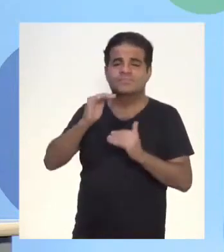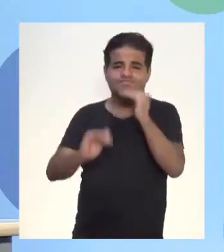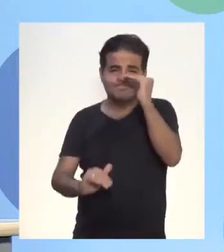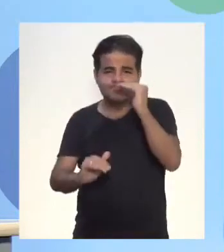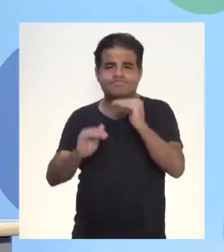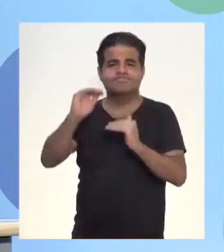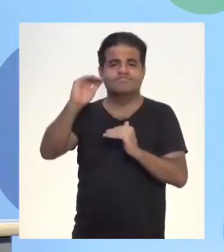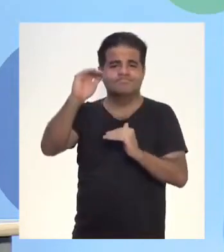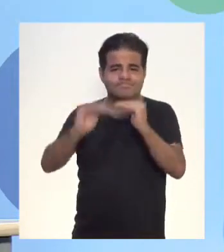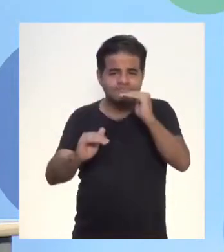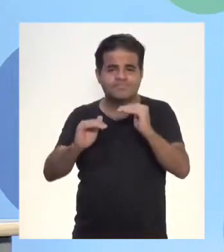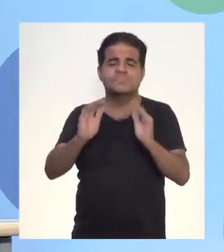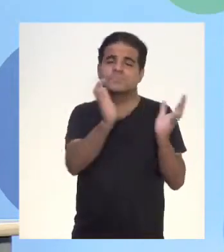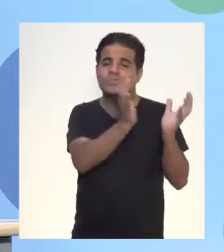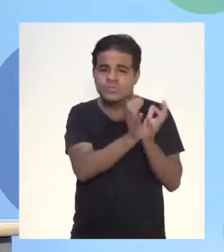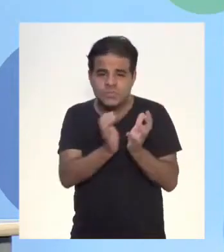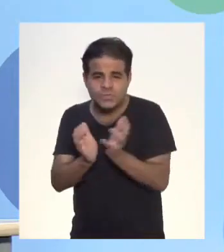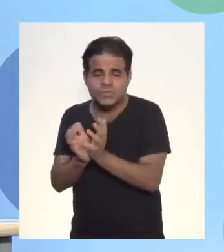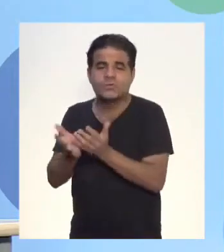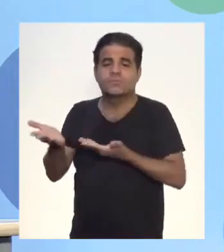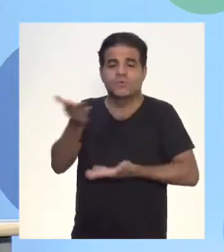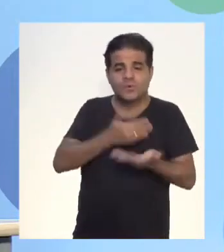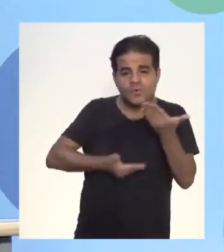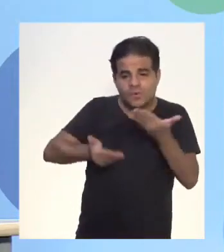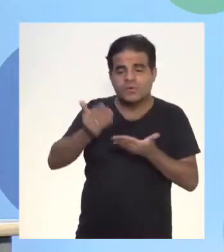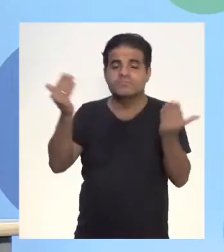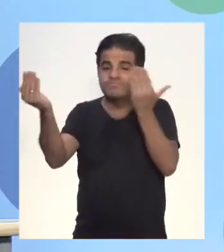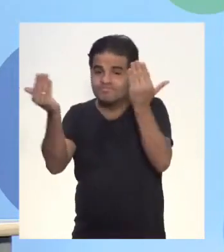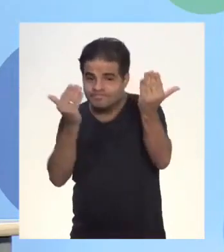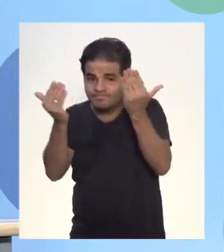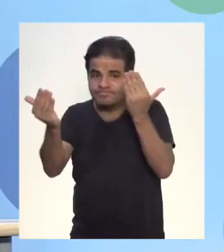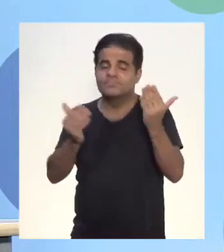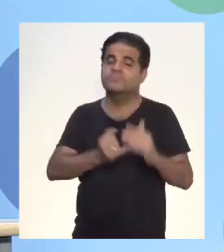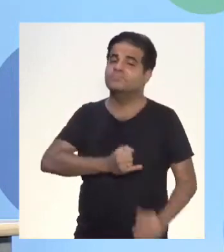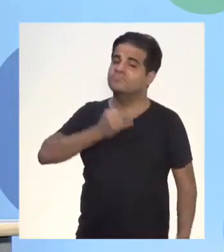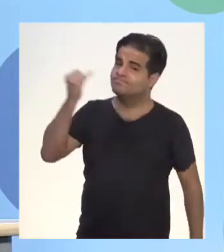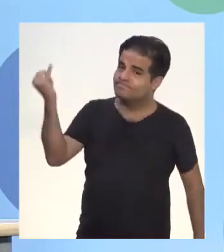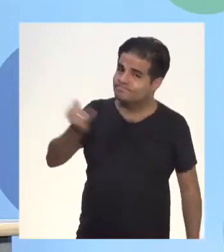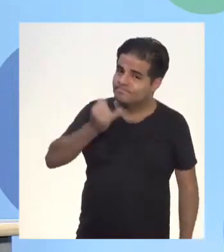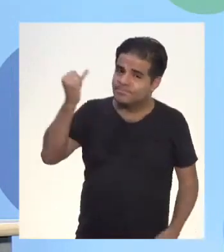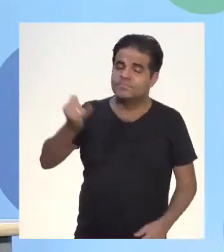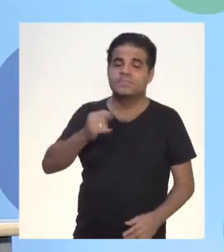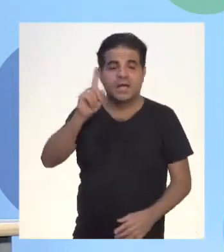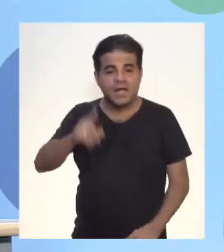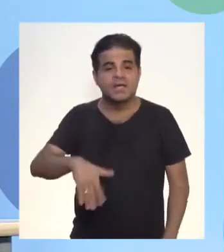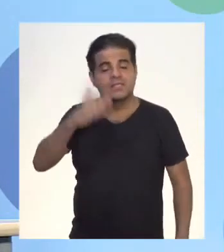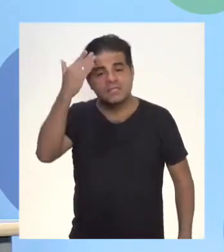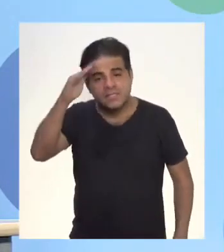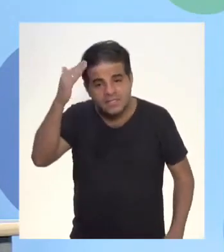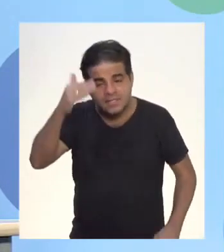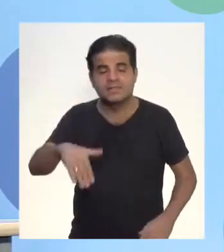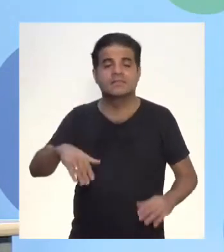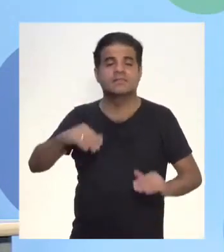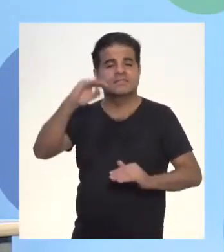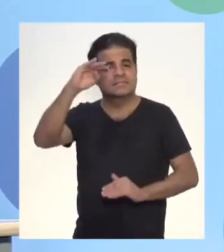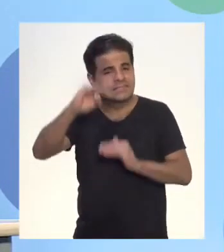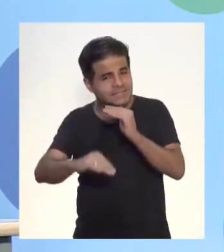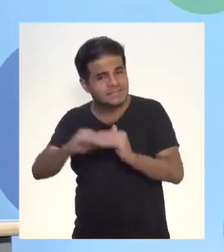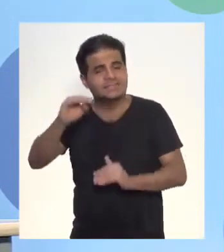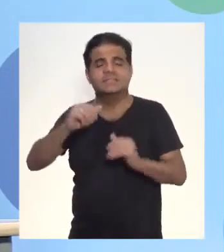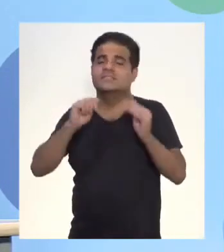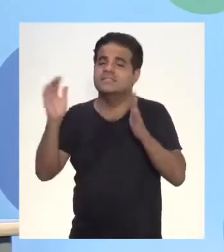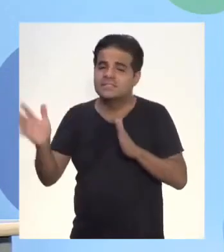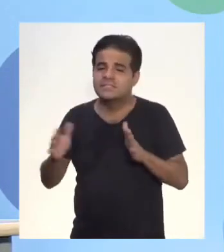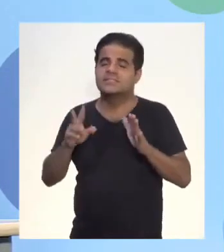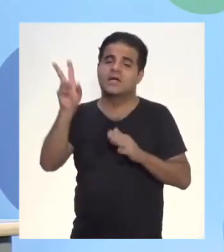desvantagens de grupos em relação a outros, como a Tati apontou. Então, o importante é entendermos que a situação de desigualdade é produzida